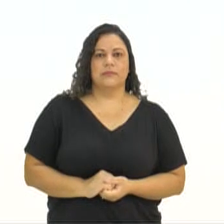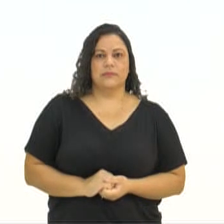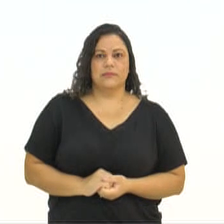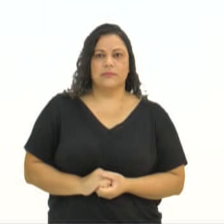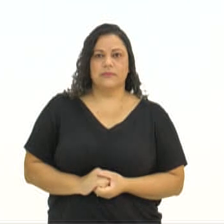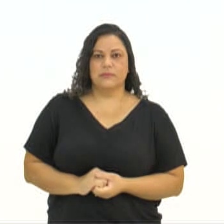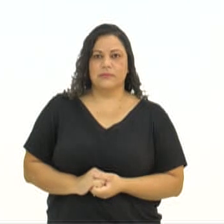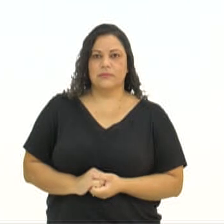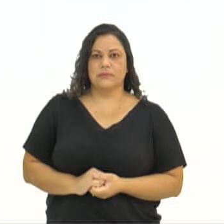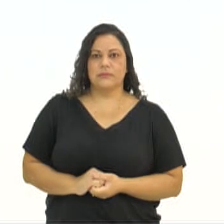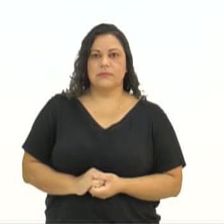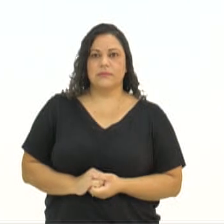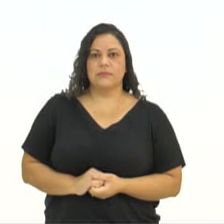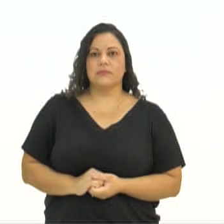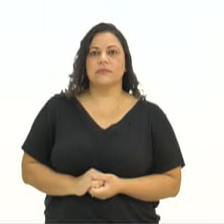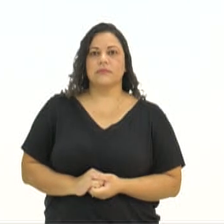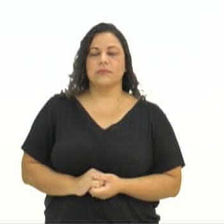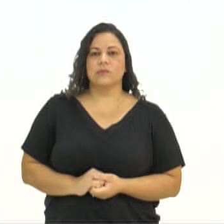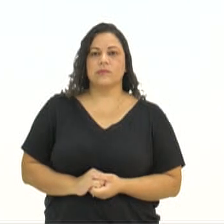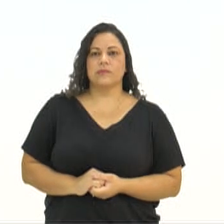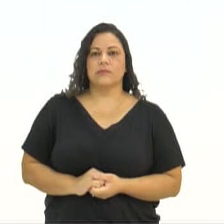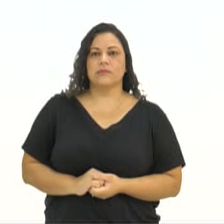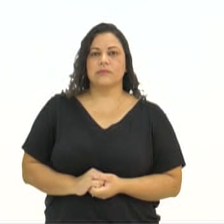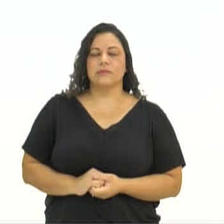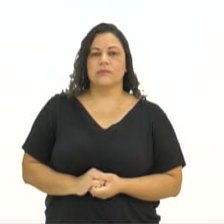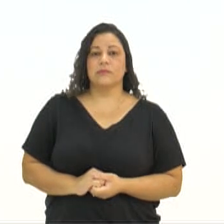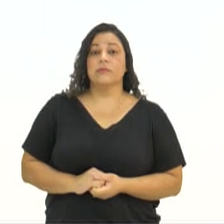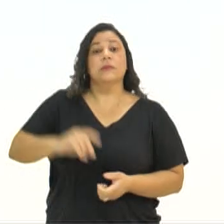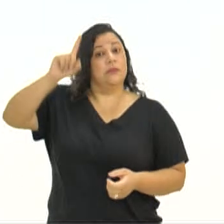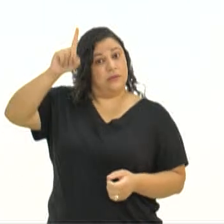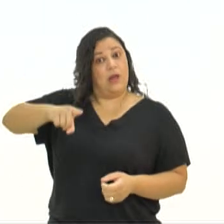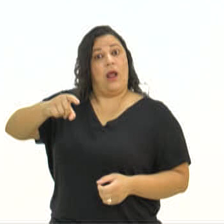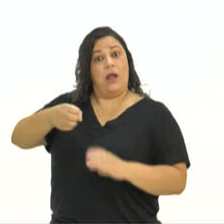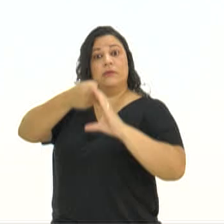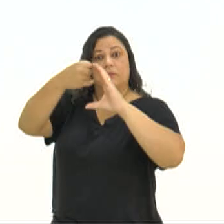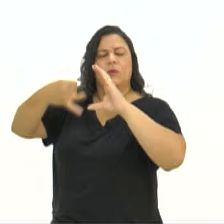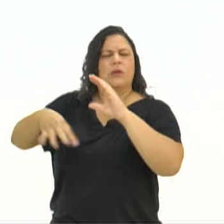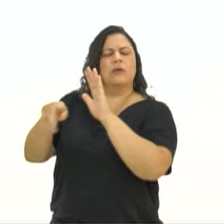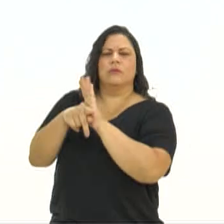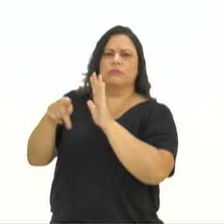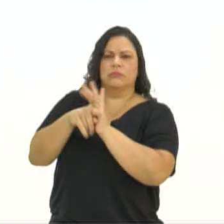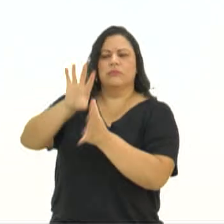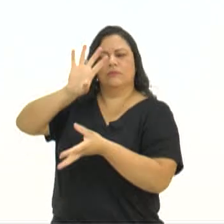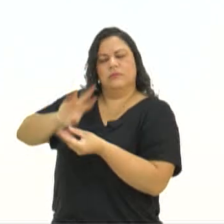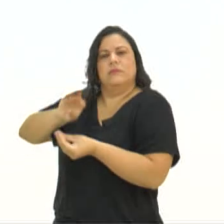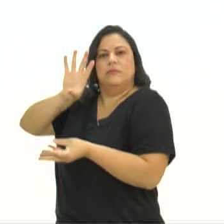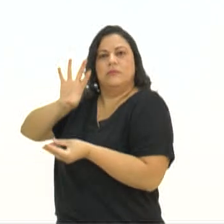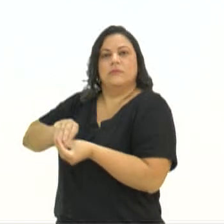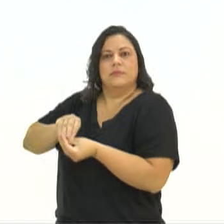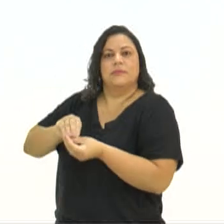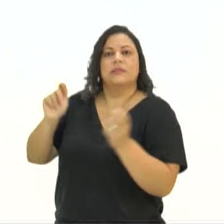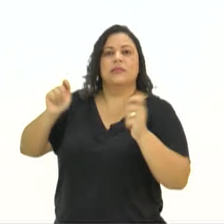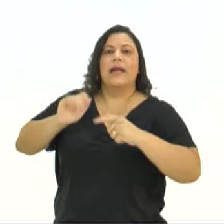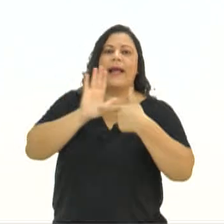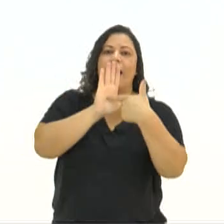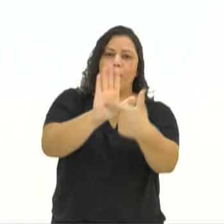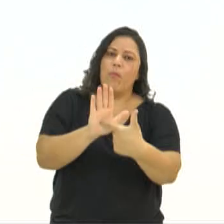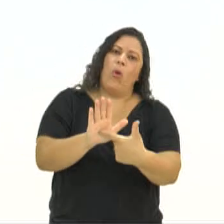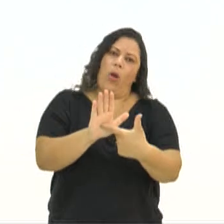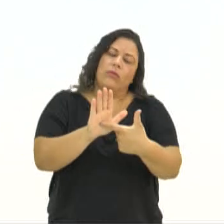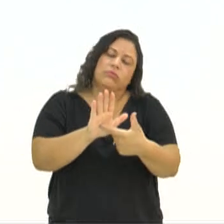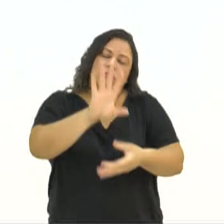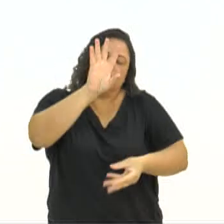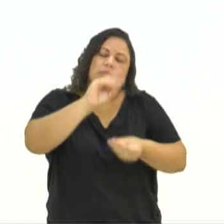apresenta brevemente a protagonista e sua história. Então, essa é uma característica da sinopse, né? Ela apresenta